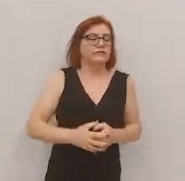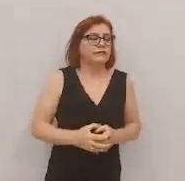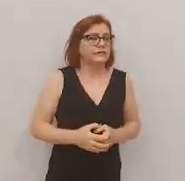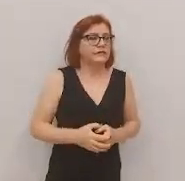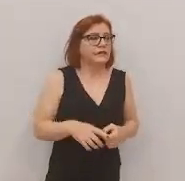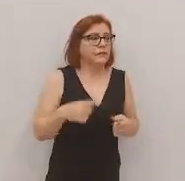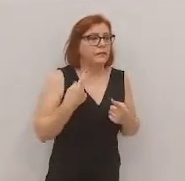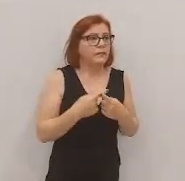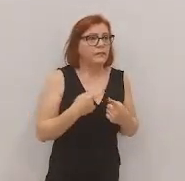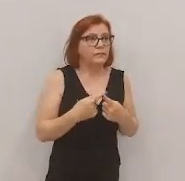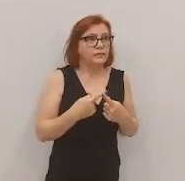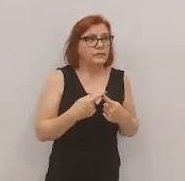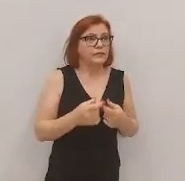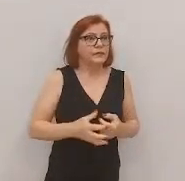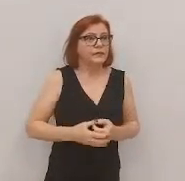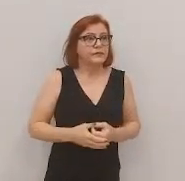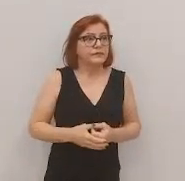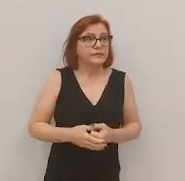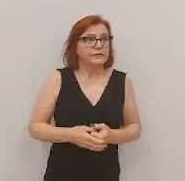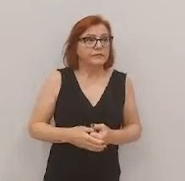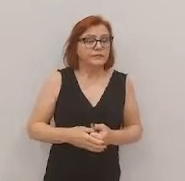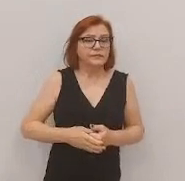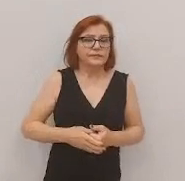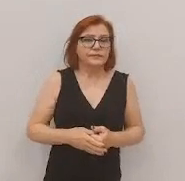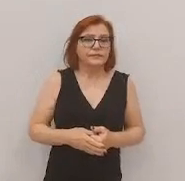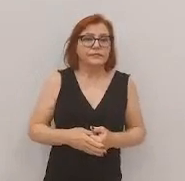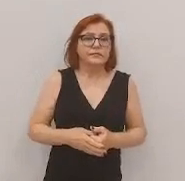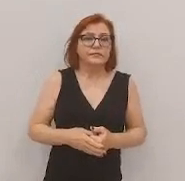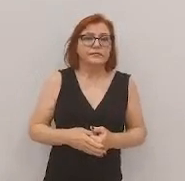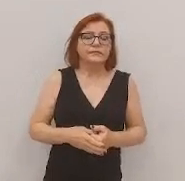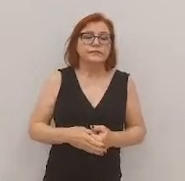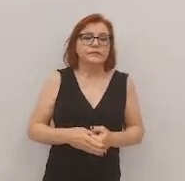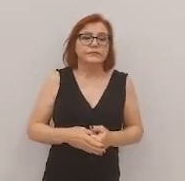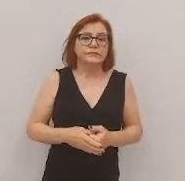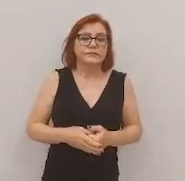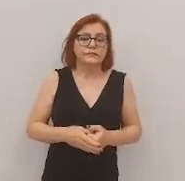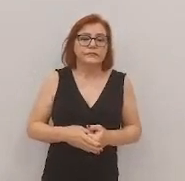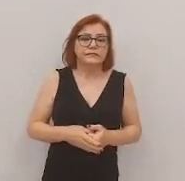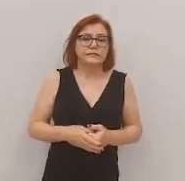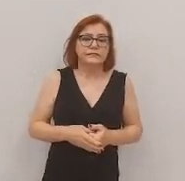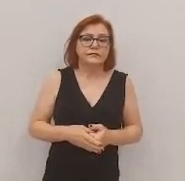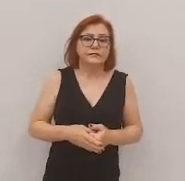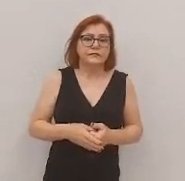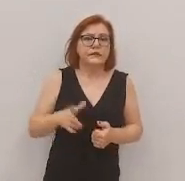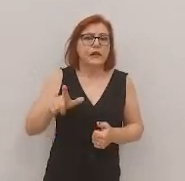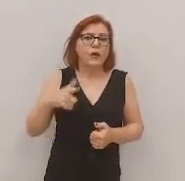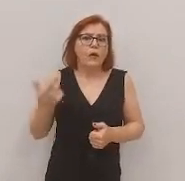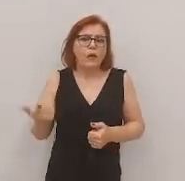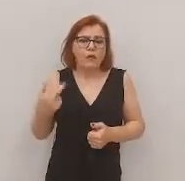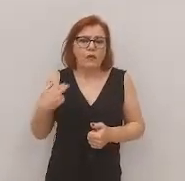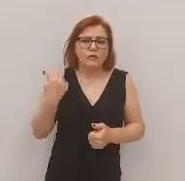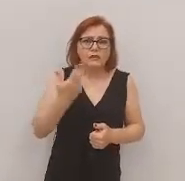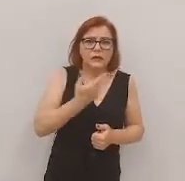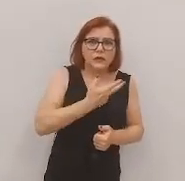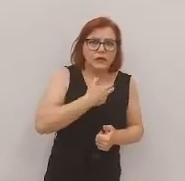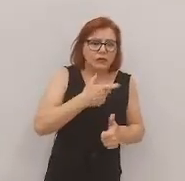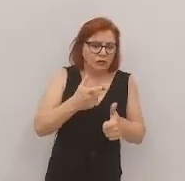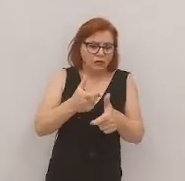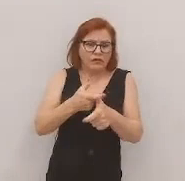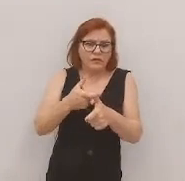que, irmãos? Tendo cancelado o escrito de dívida que era contra nós e que constava